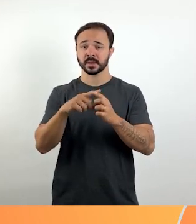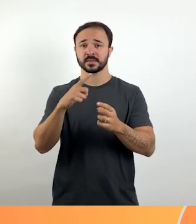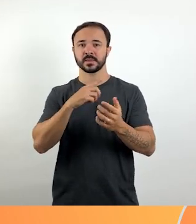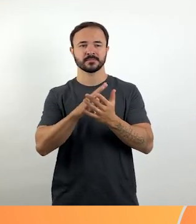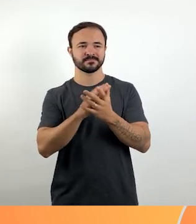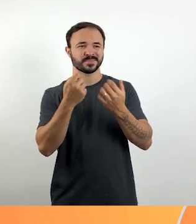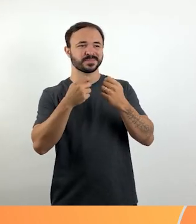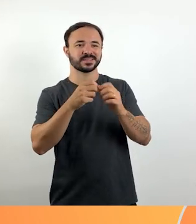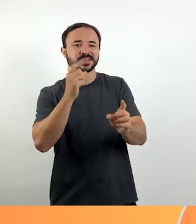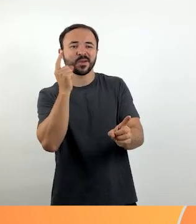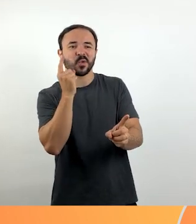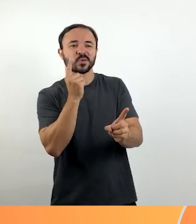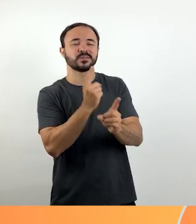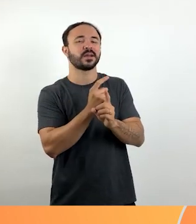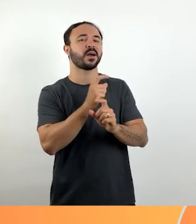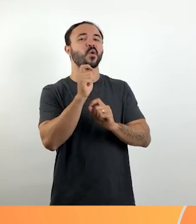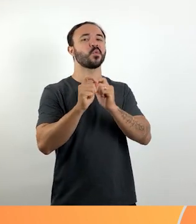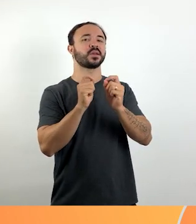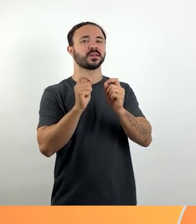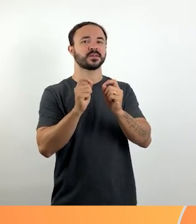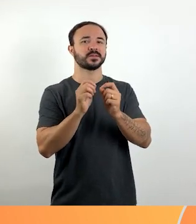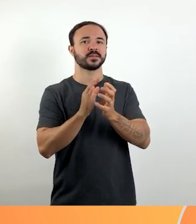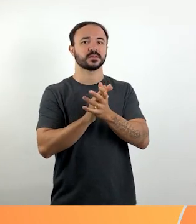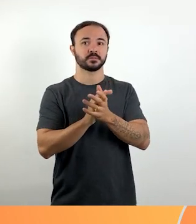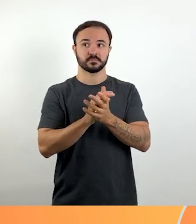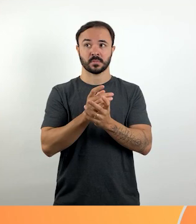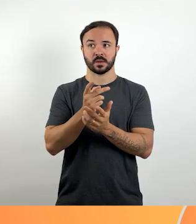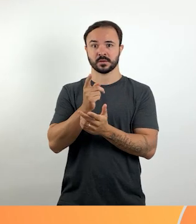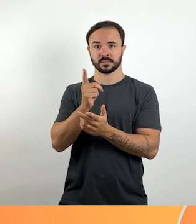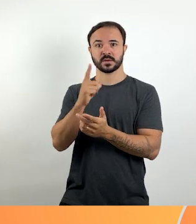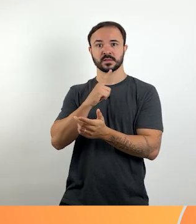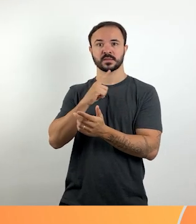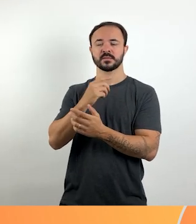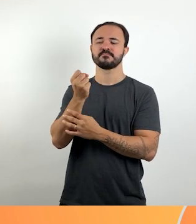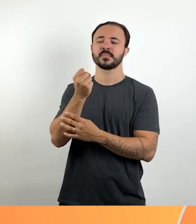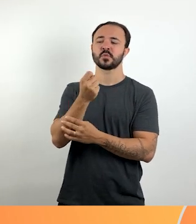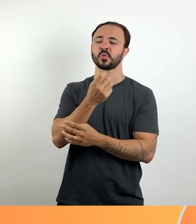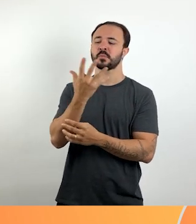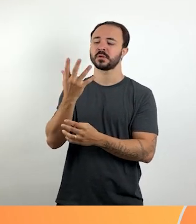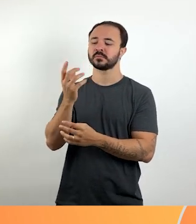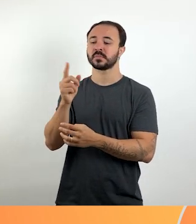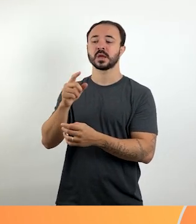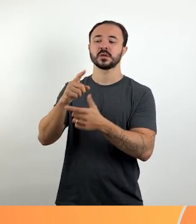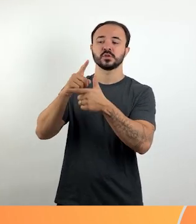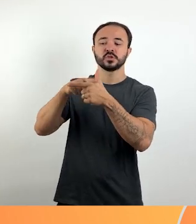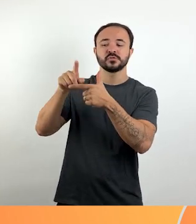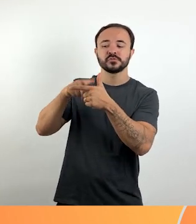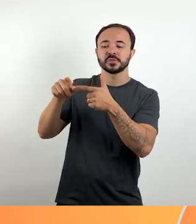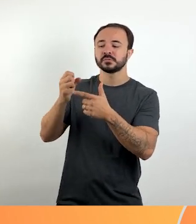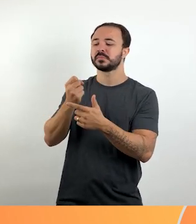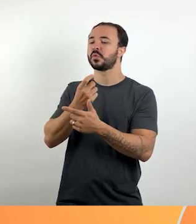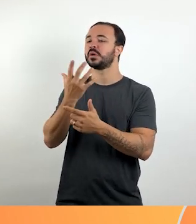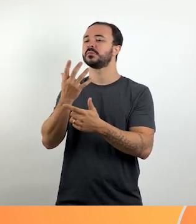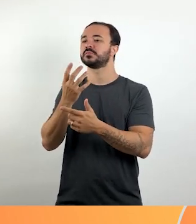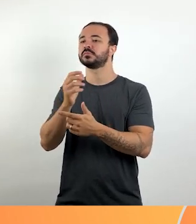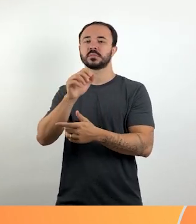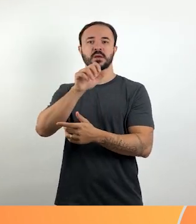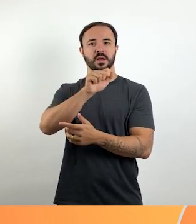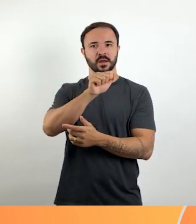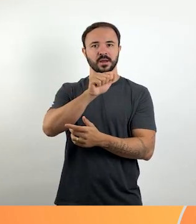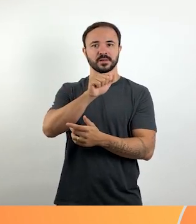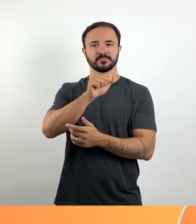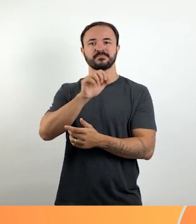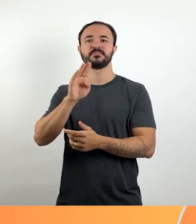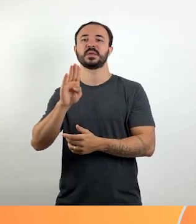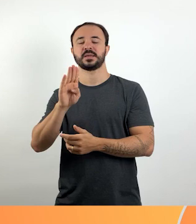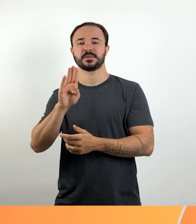é o quê? Pega esse valor aí e ele vai ser dividido por A,